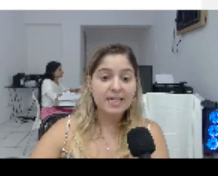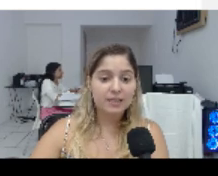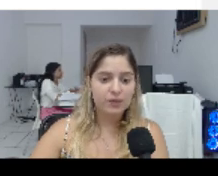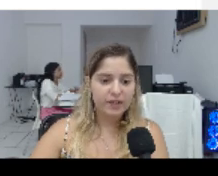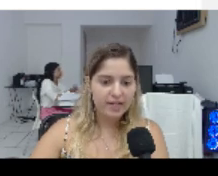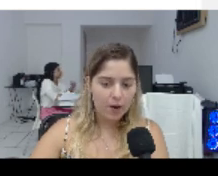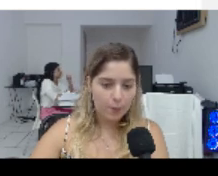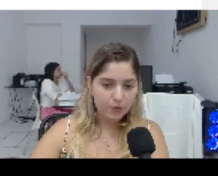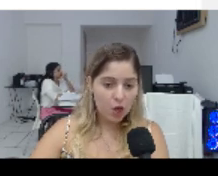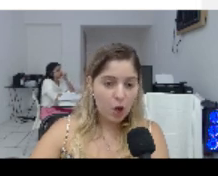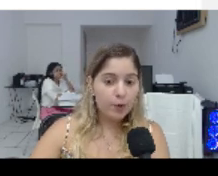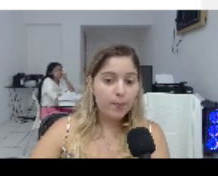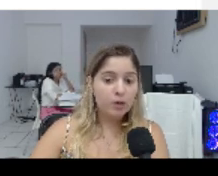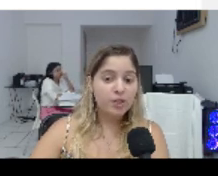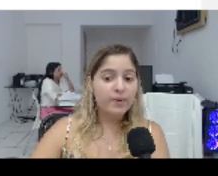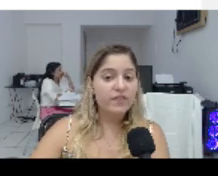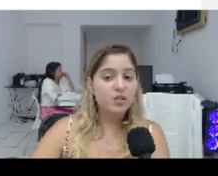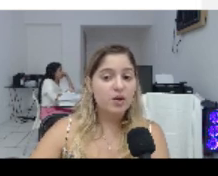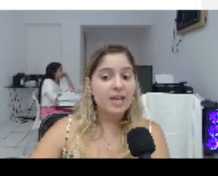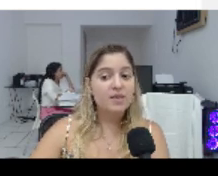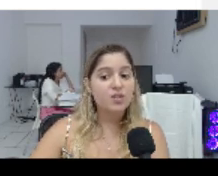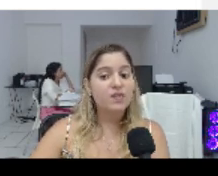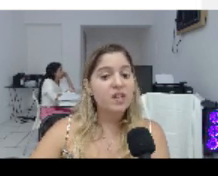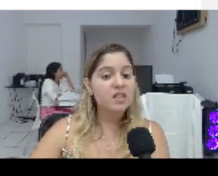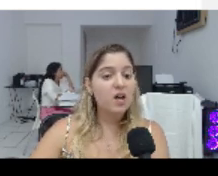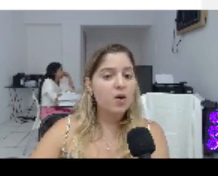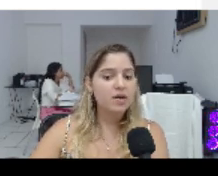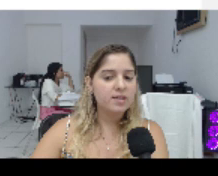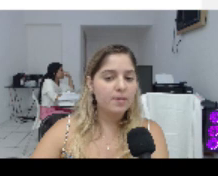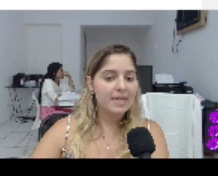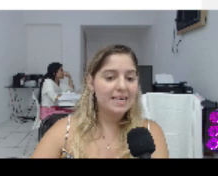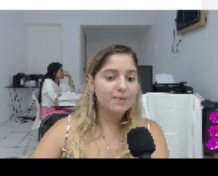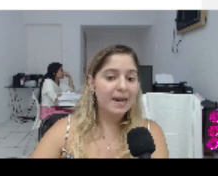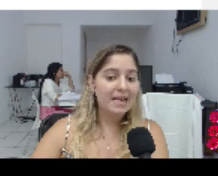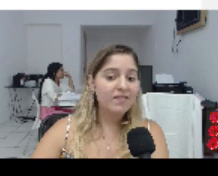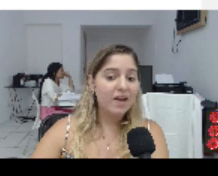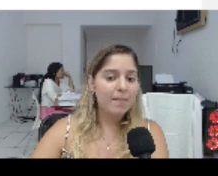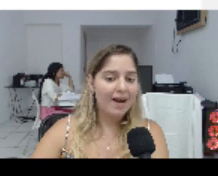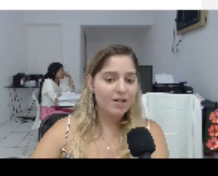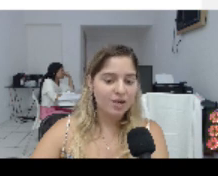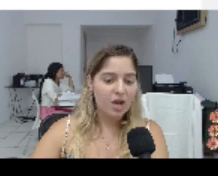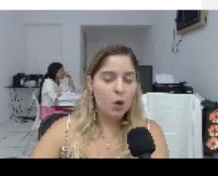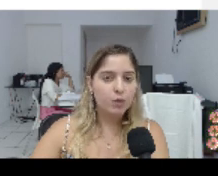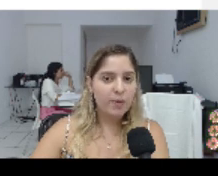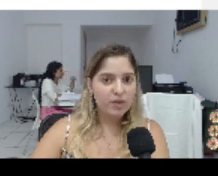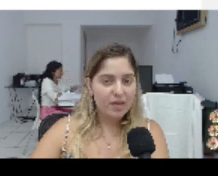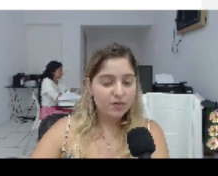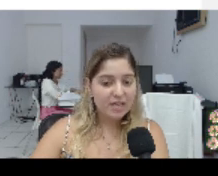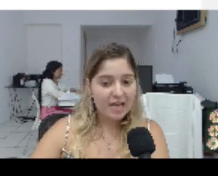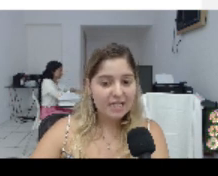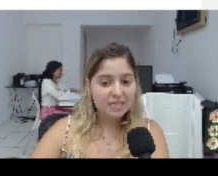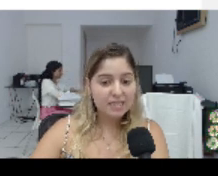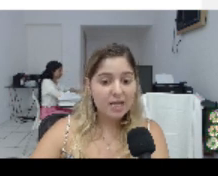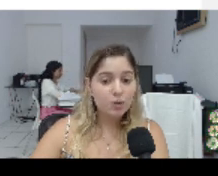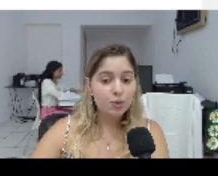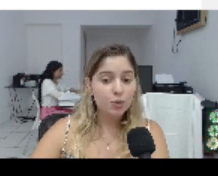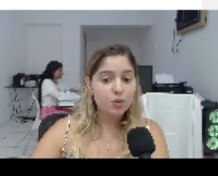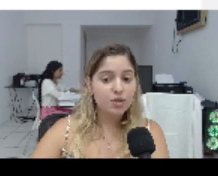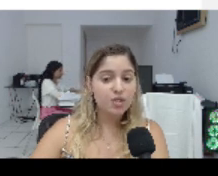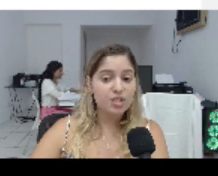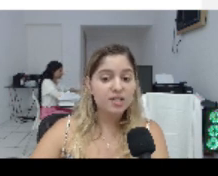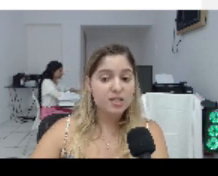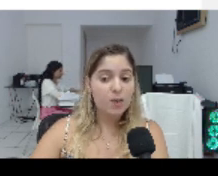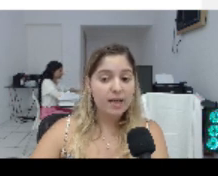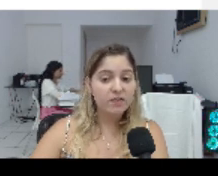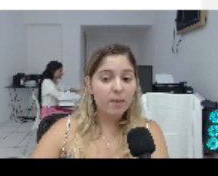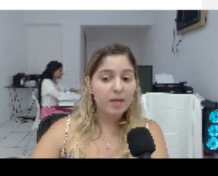do Senado Federal. Proposta prevê jornada de 30 horas semanais para a enfermagem. O deputado cearense Célio